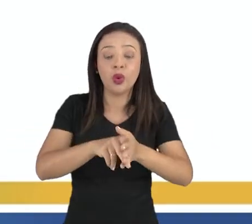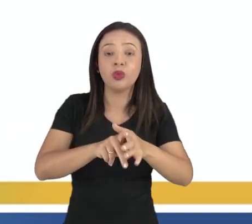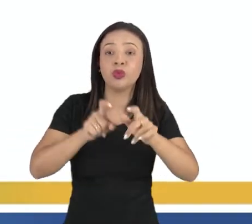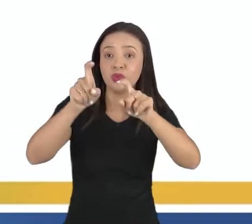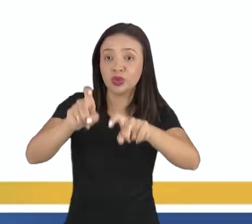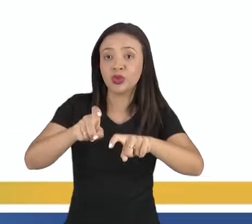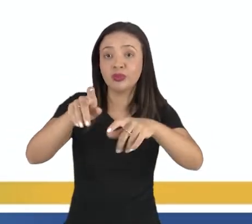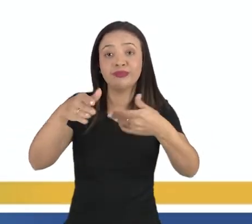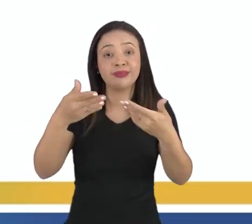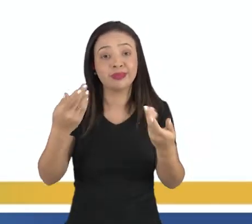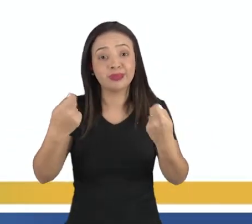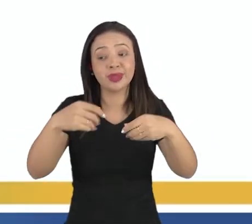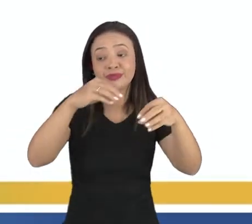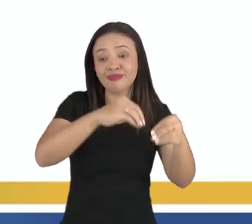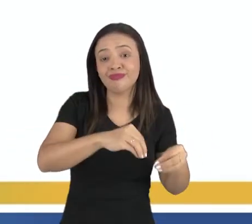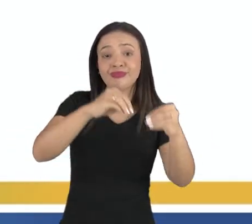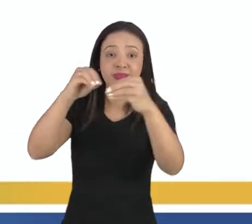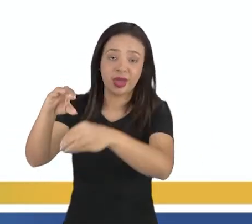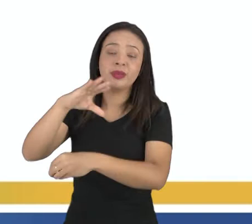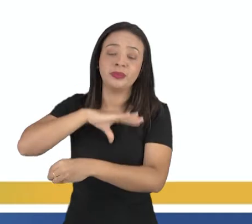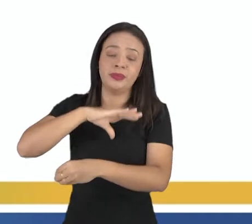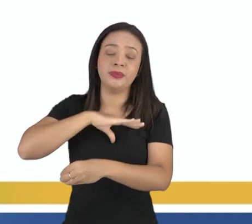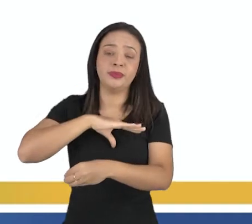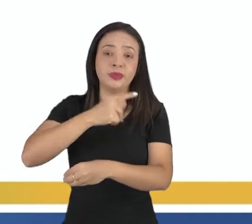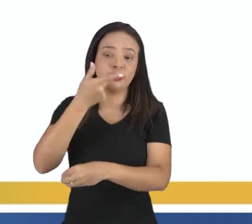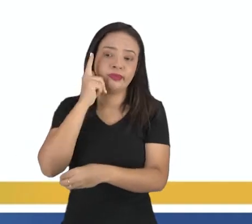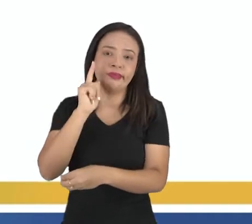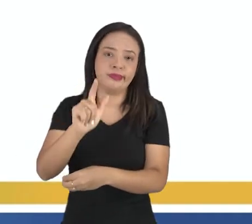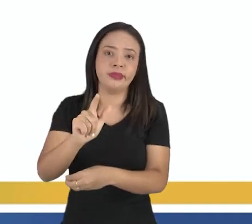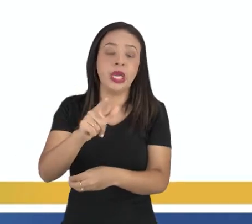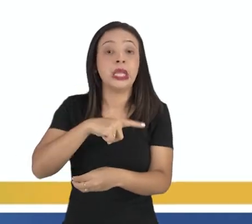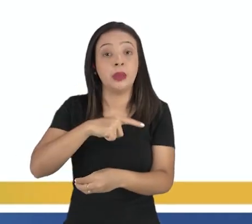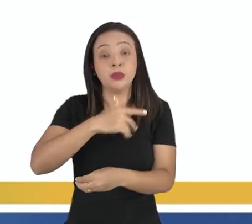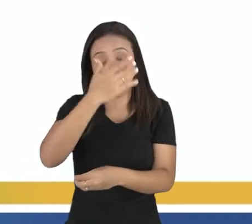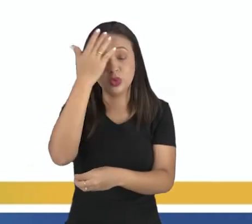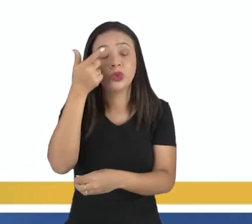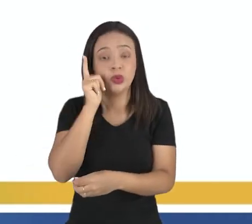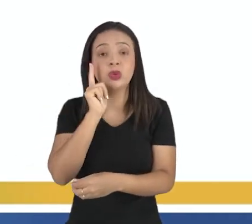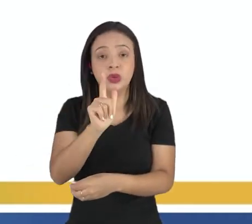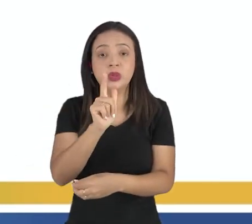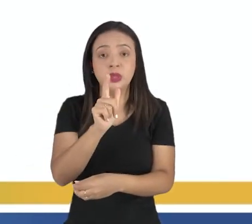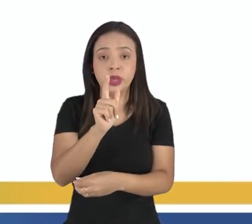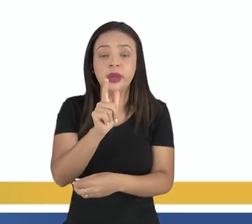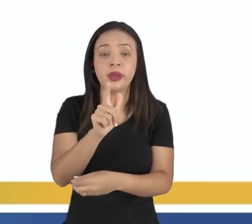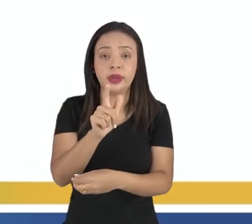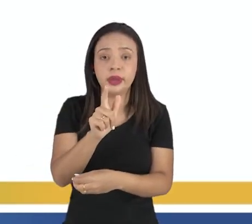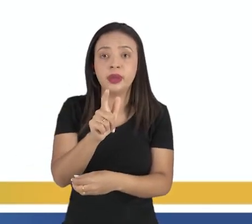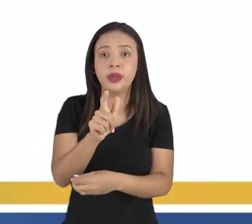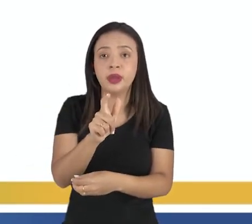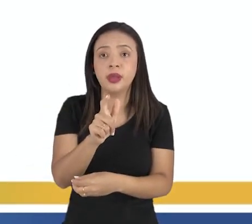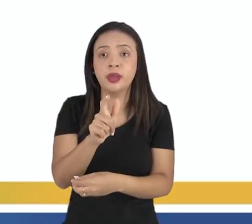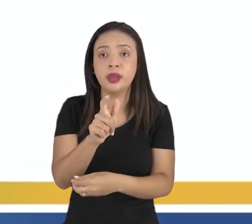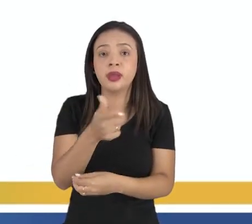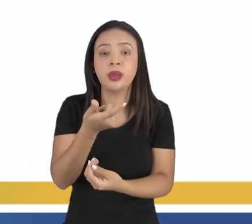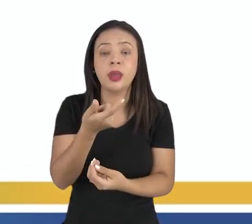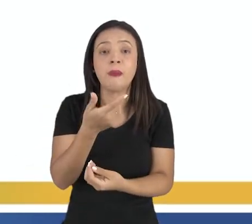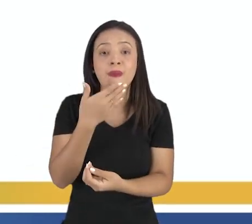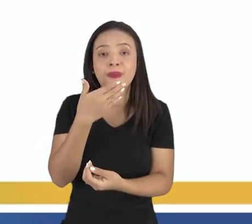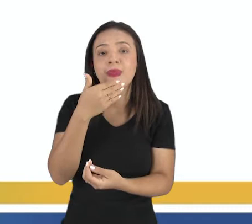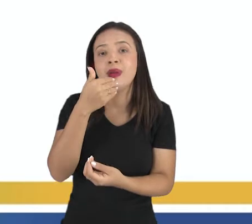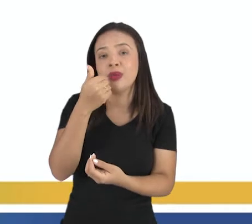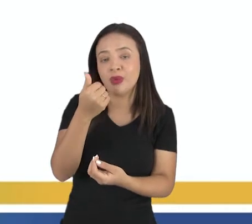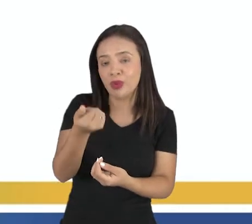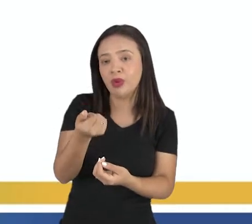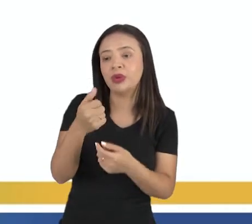vão arriscar pelo menos a sorte na cidade. Alguns conseguem fixar e ter algum tipo de renda, e